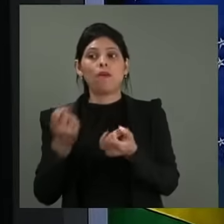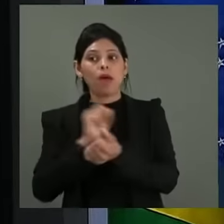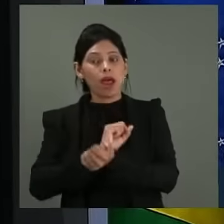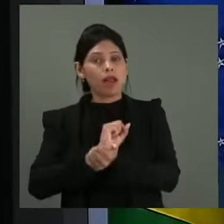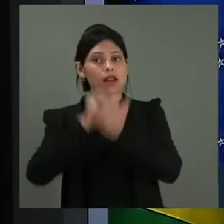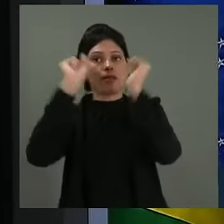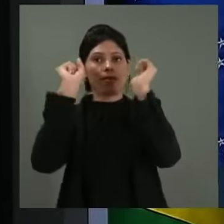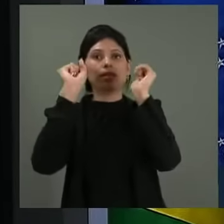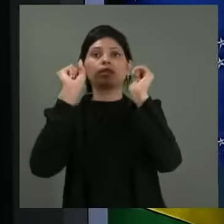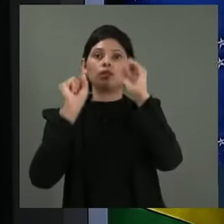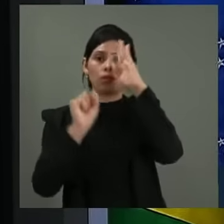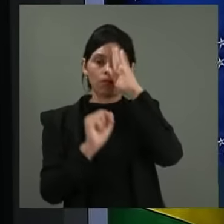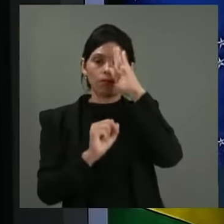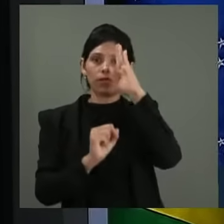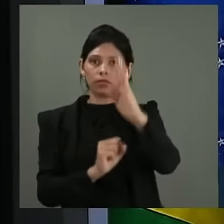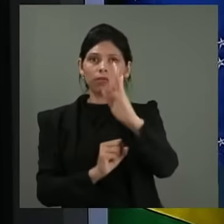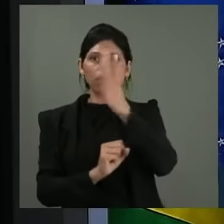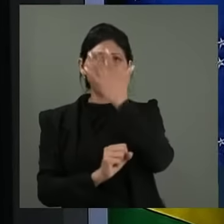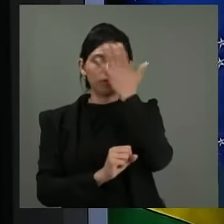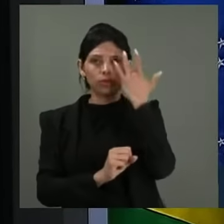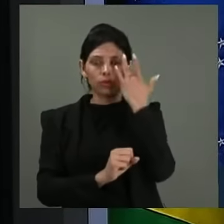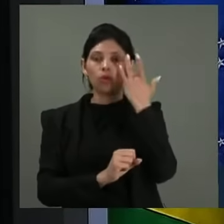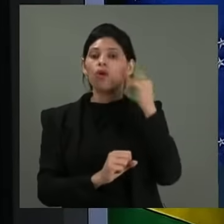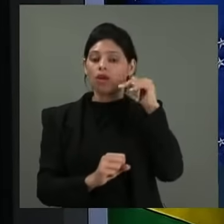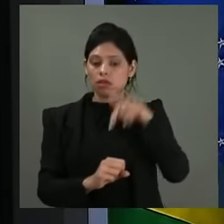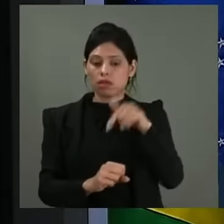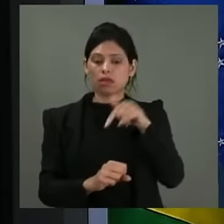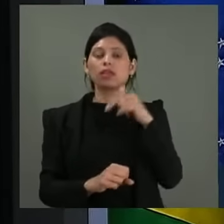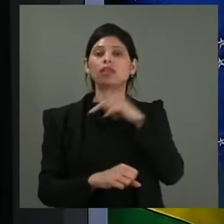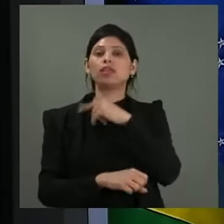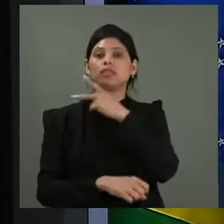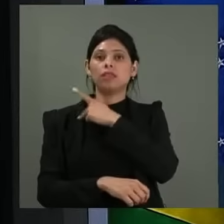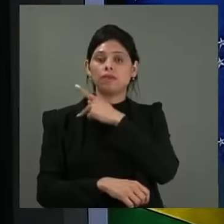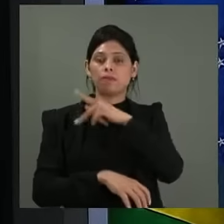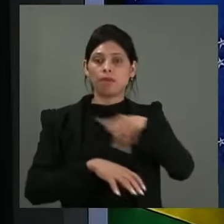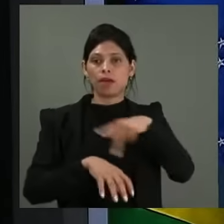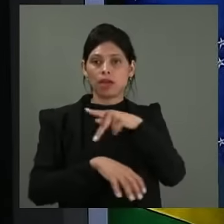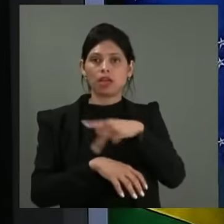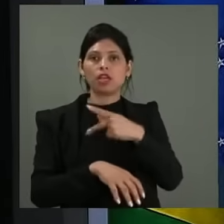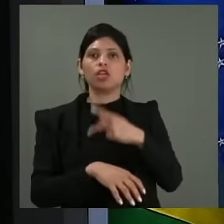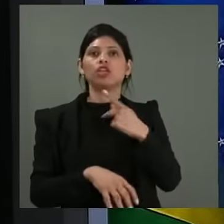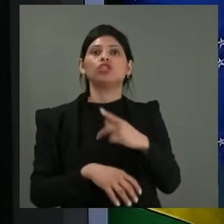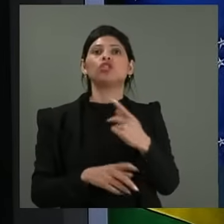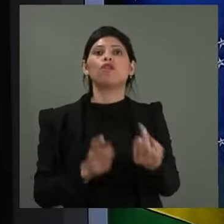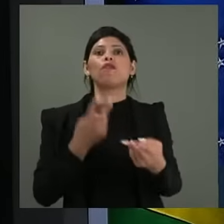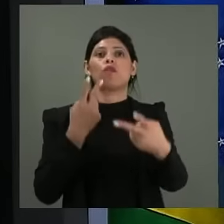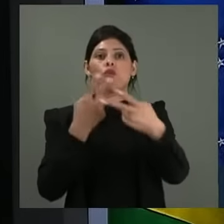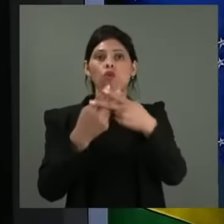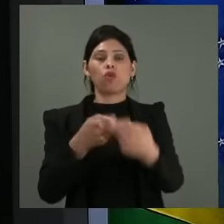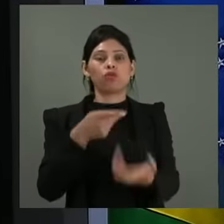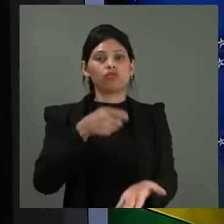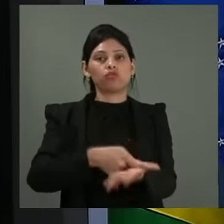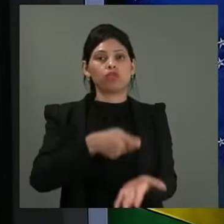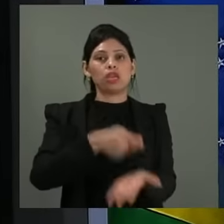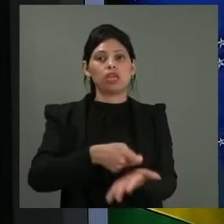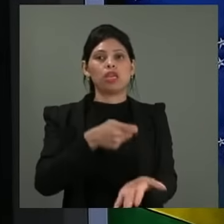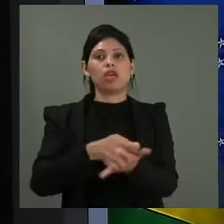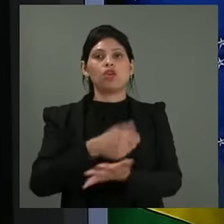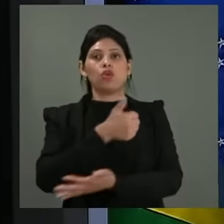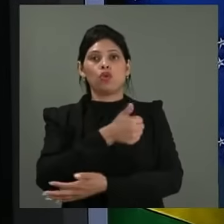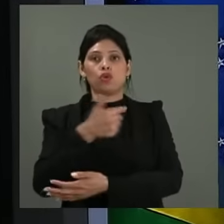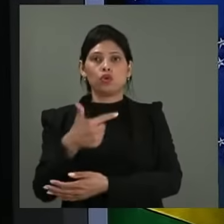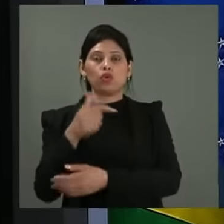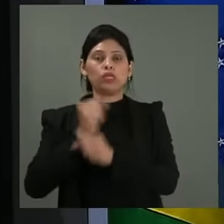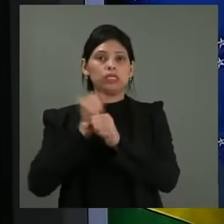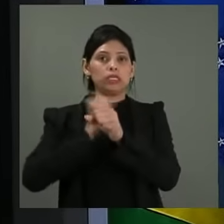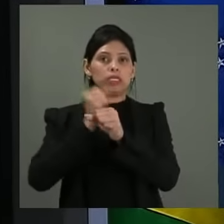do principal prisioneiro desse país, condenado a 12 anos de prisão por ter chefiado o maior esquema de corrupção